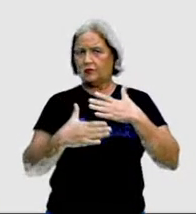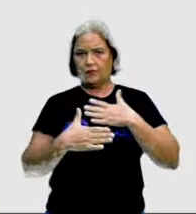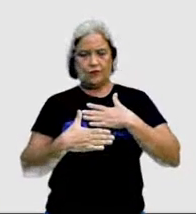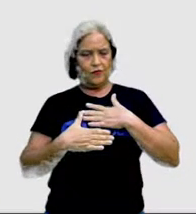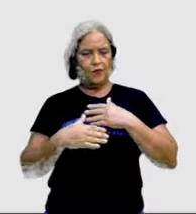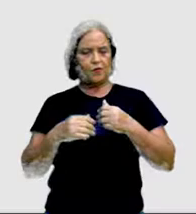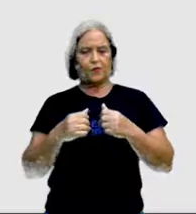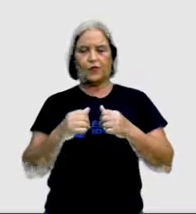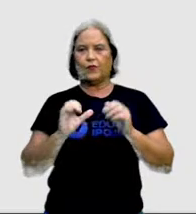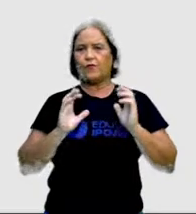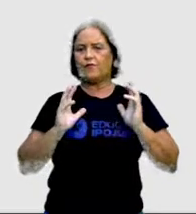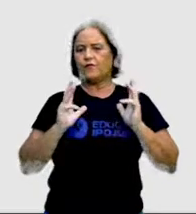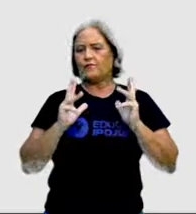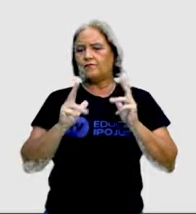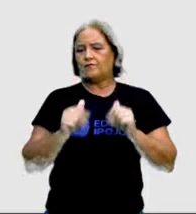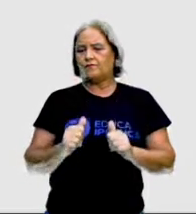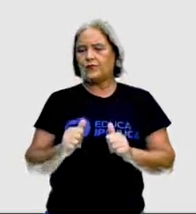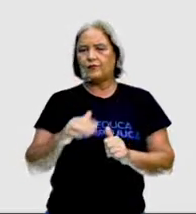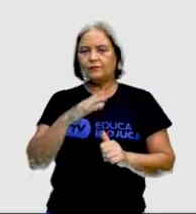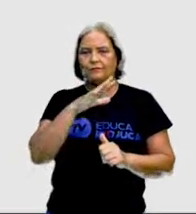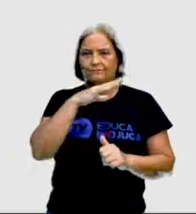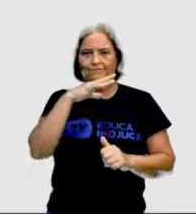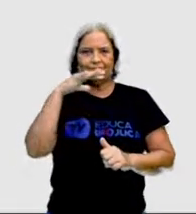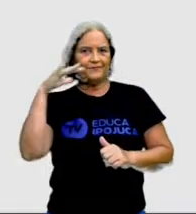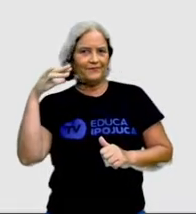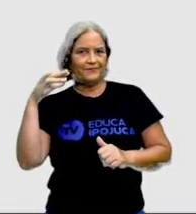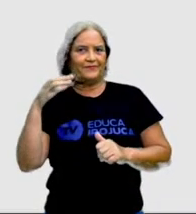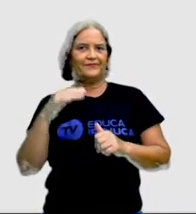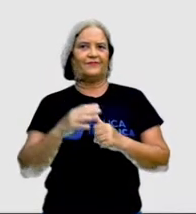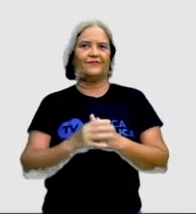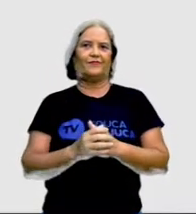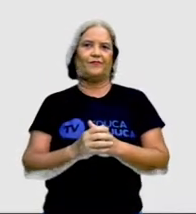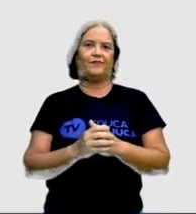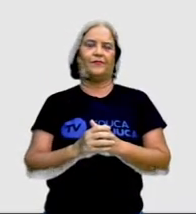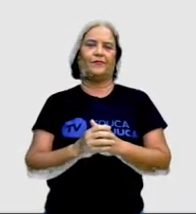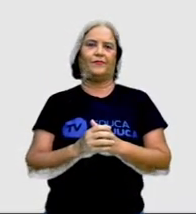bem limpinho e cheirosinho.